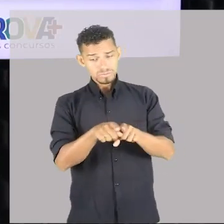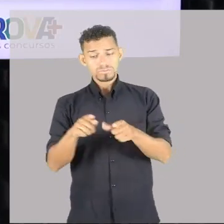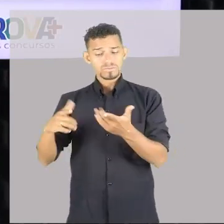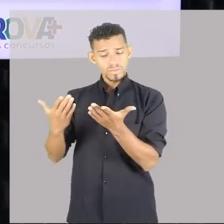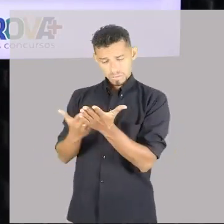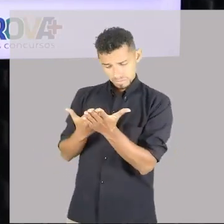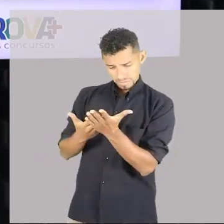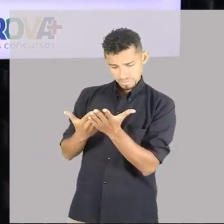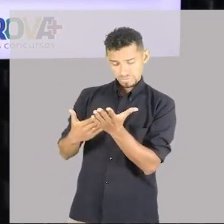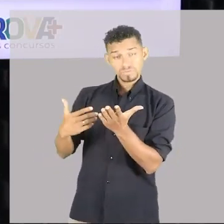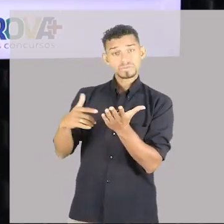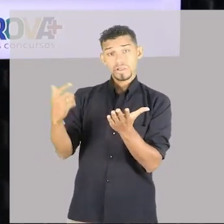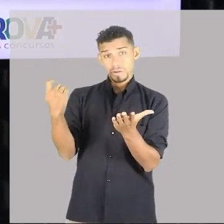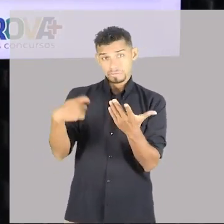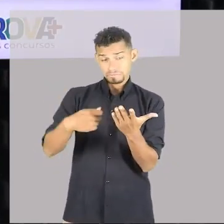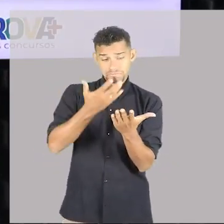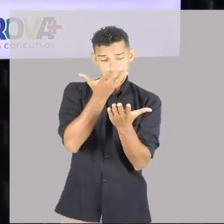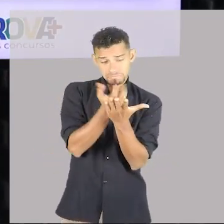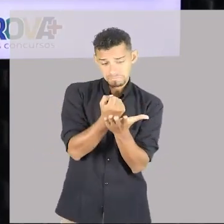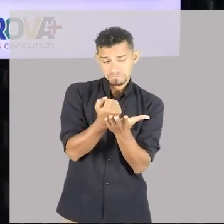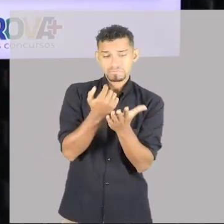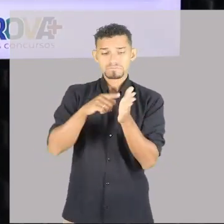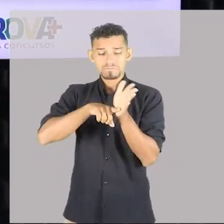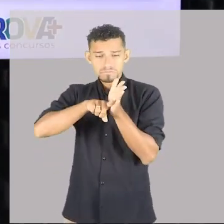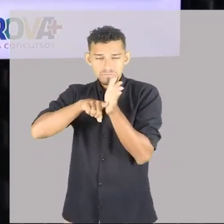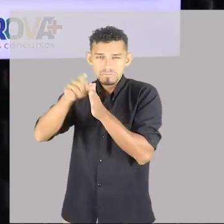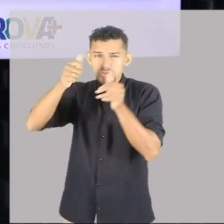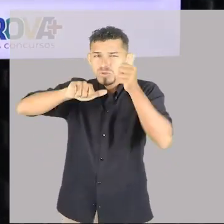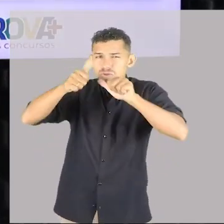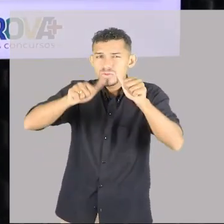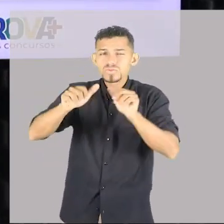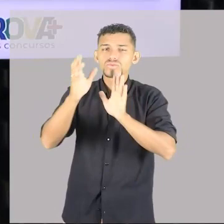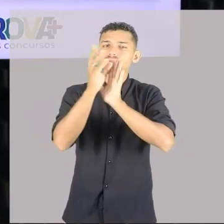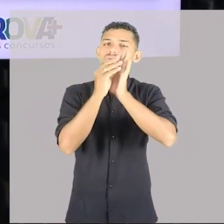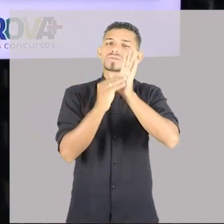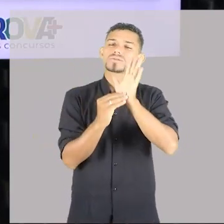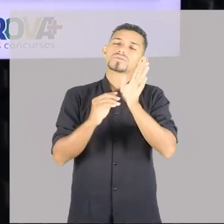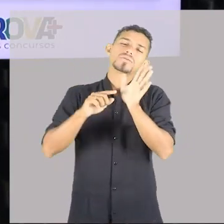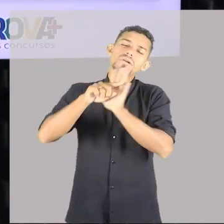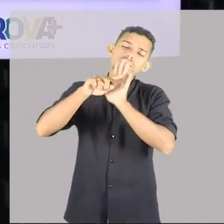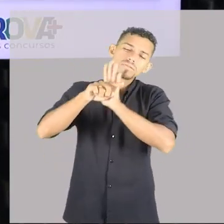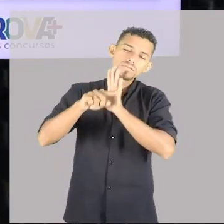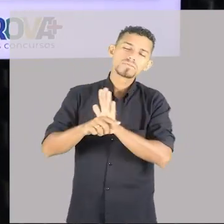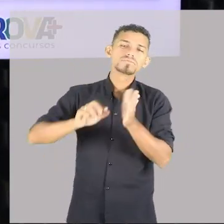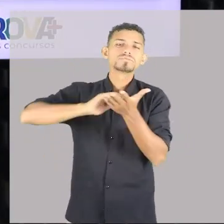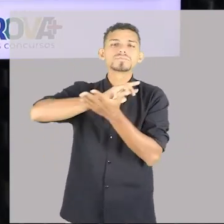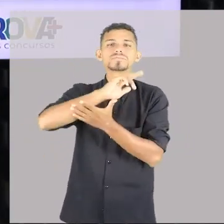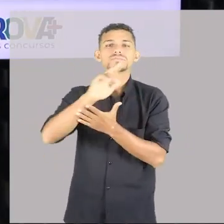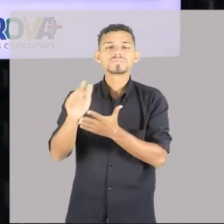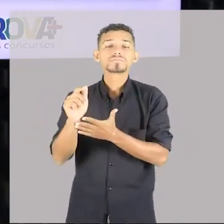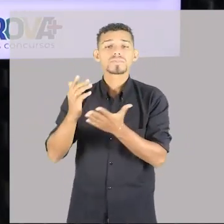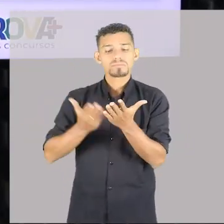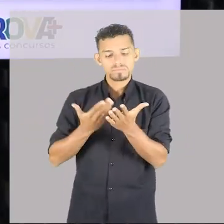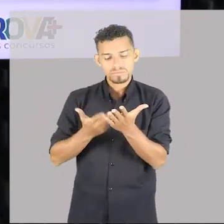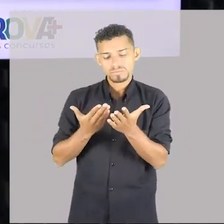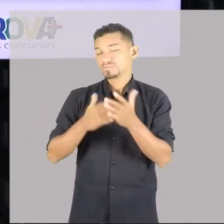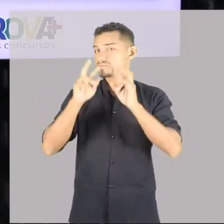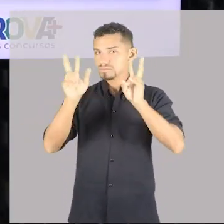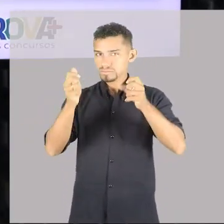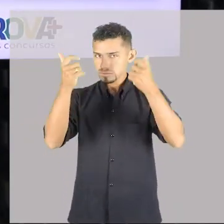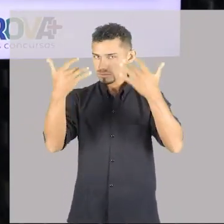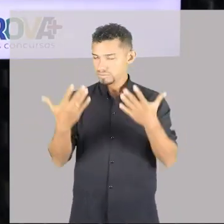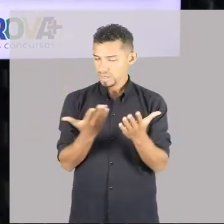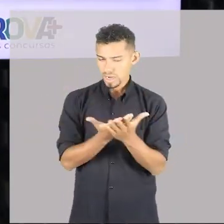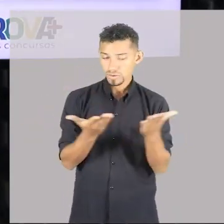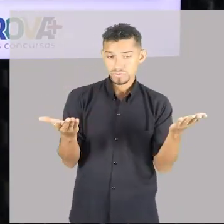sempre que necessário dar uma olhada e revisar o conteúdo, além de uma bateria de questões nessas apostilas sobre cada um desses assuntos.